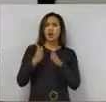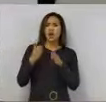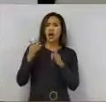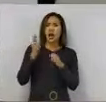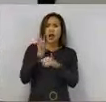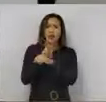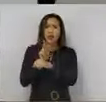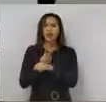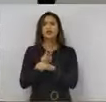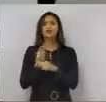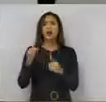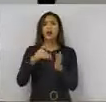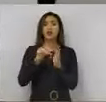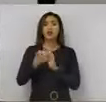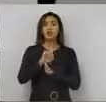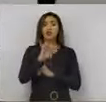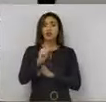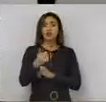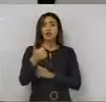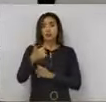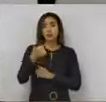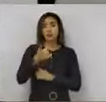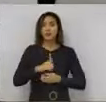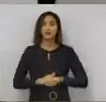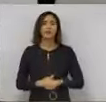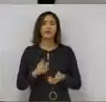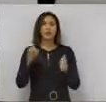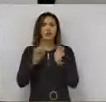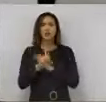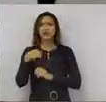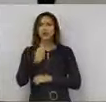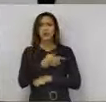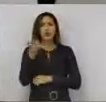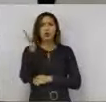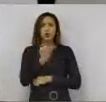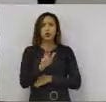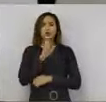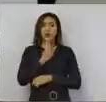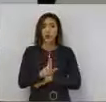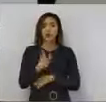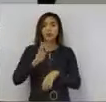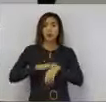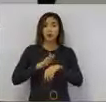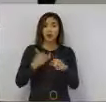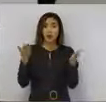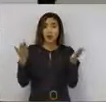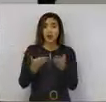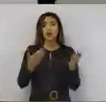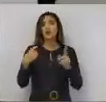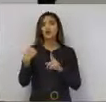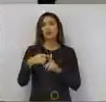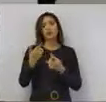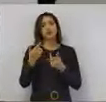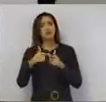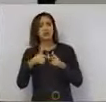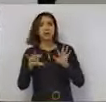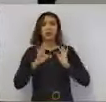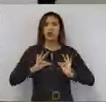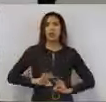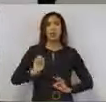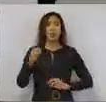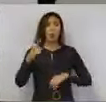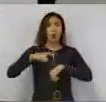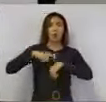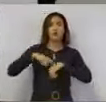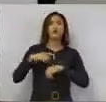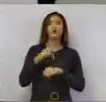1º de outubro. As perguntas que nós não conseguirmos responder neste momento por questões técnicas ou de tempo